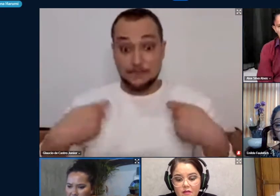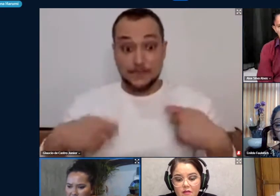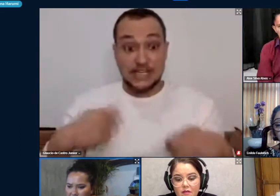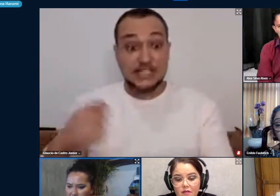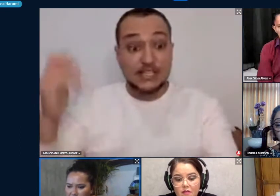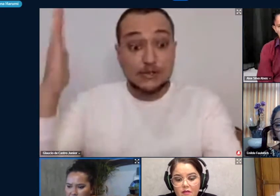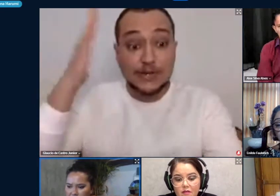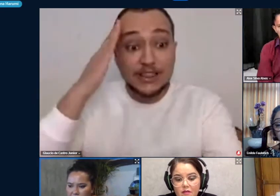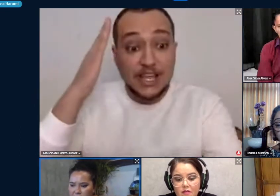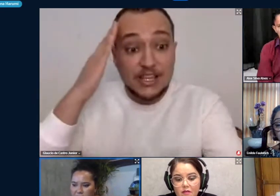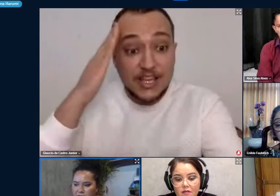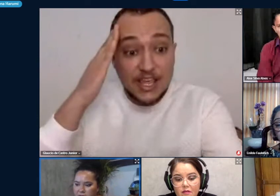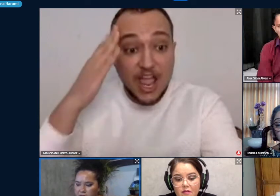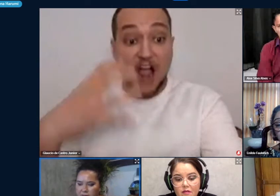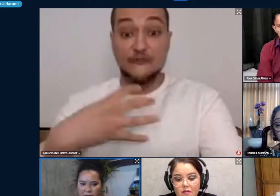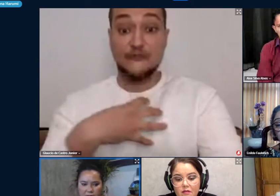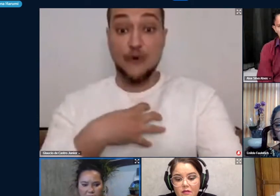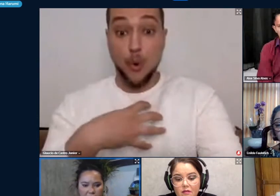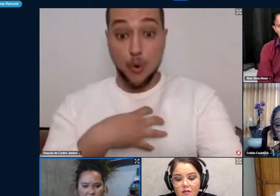Teve